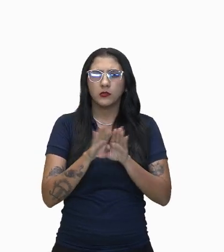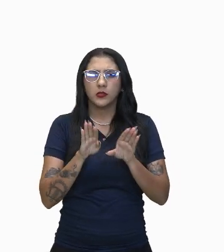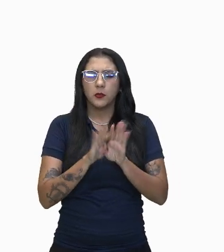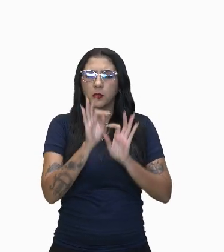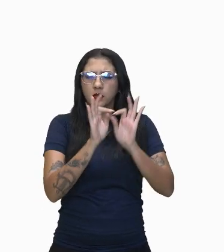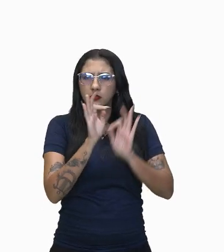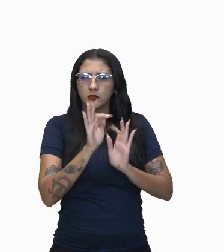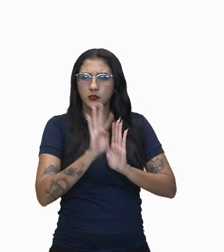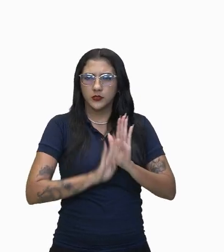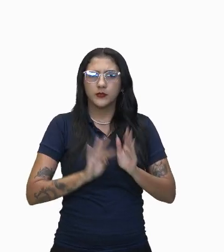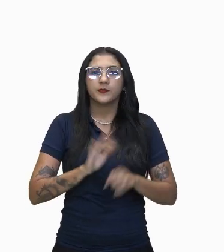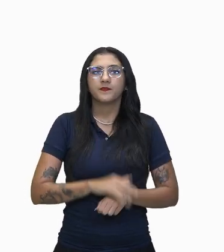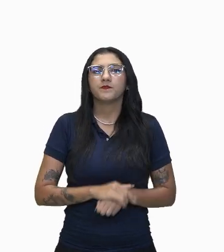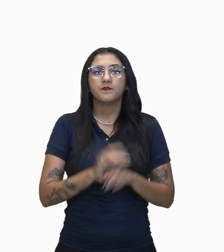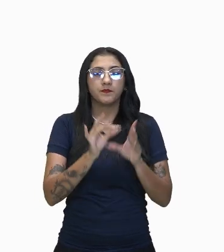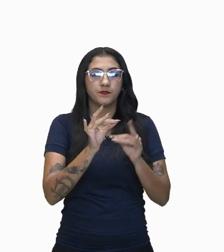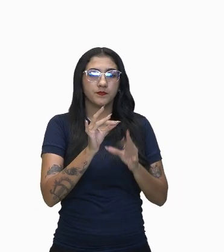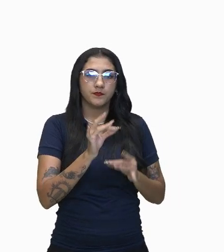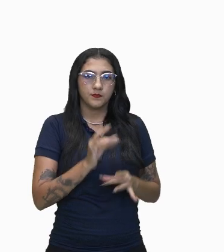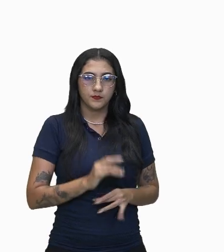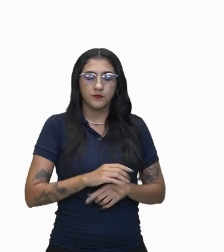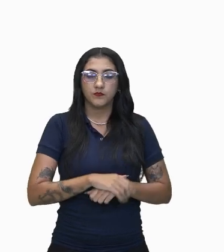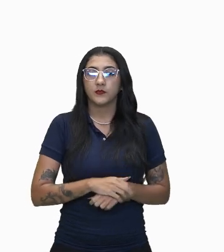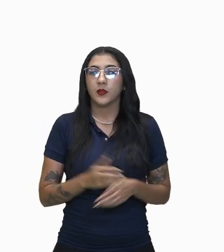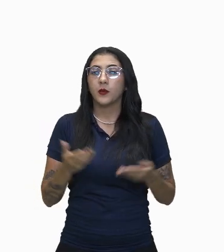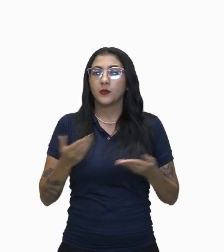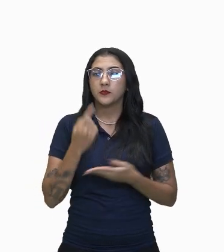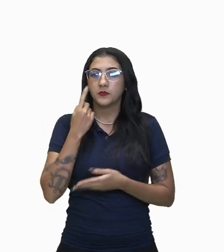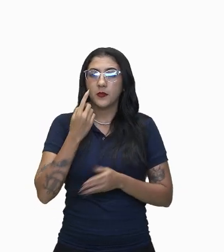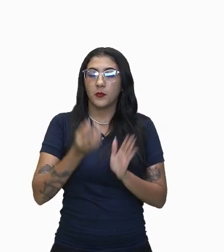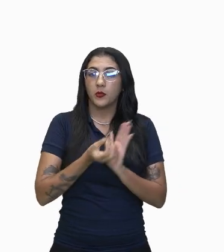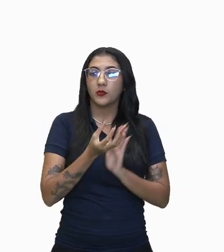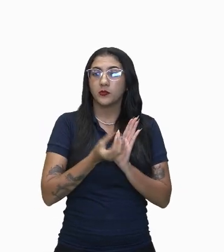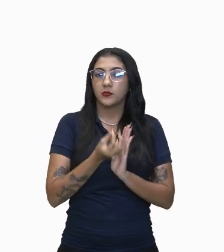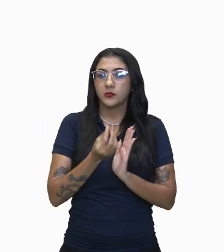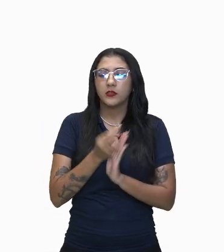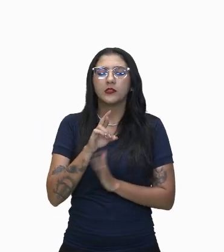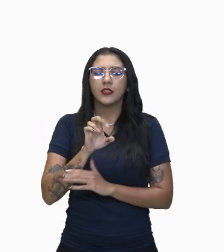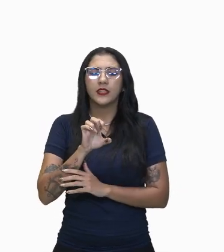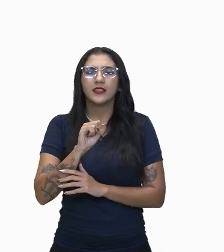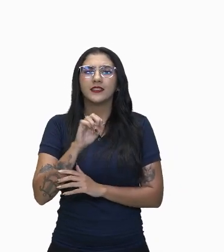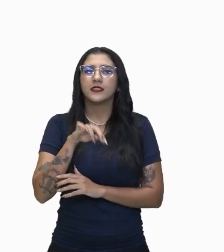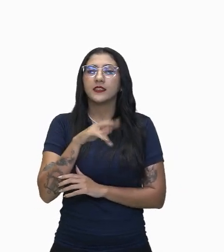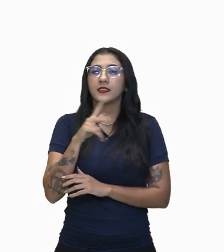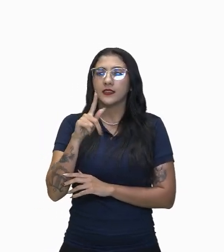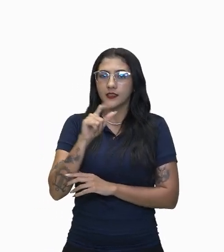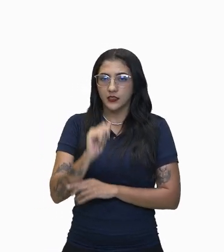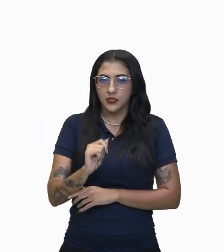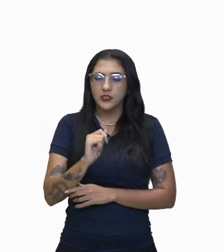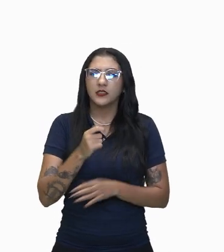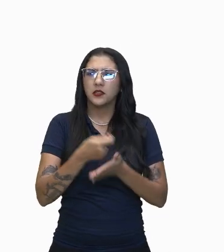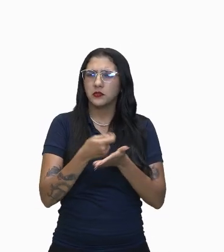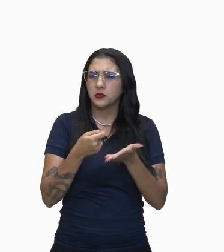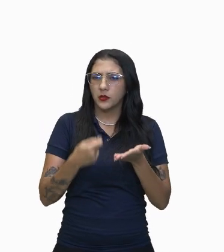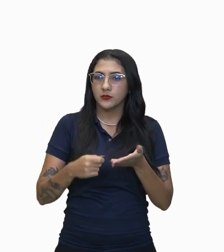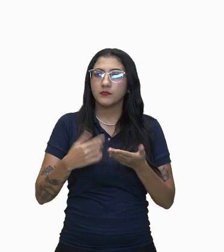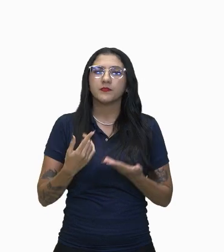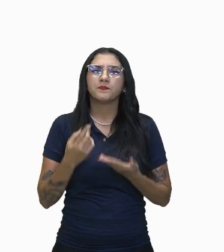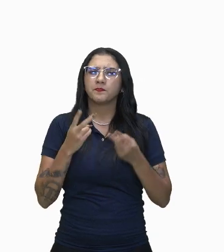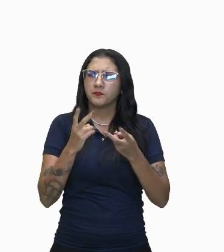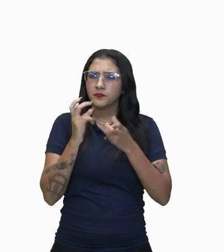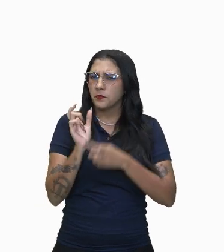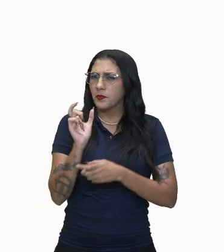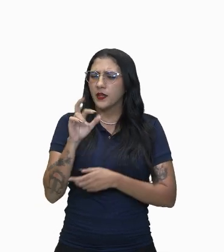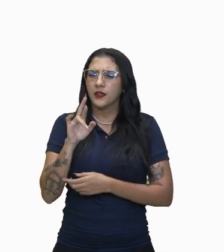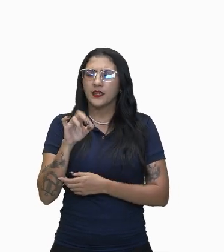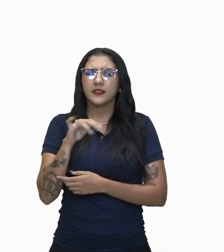edição. Detalhando este objeto, teremos aí produção de resenha, notas e esquemas. Note que